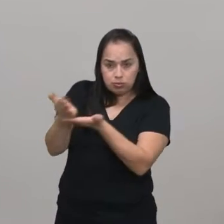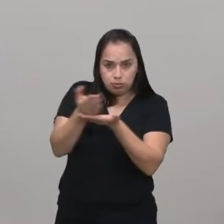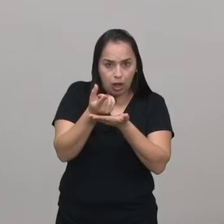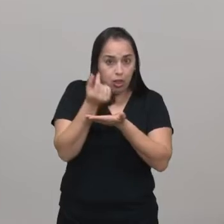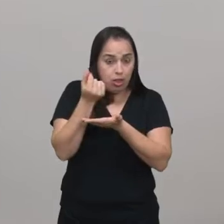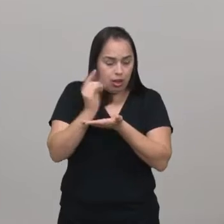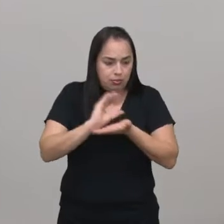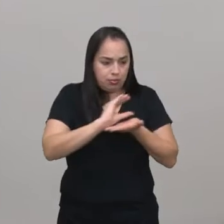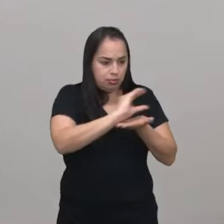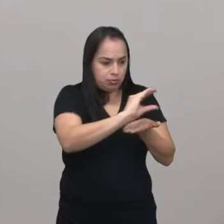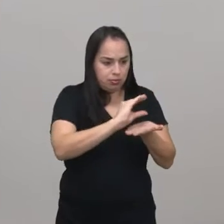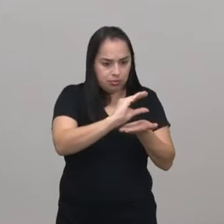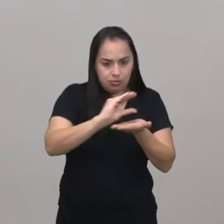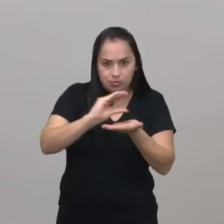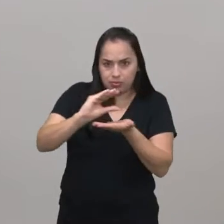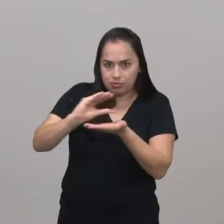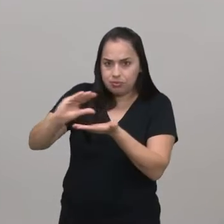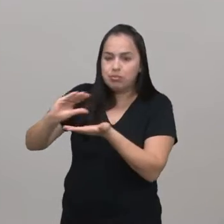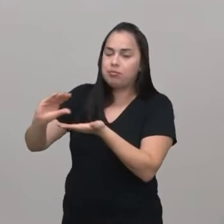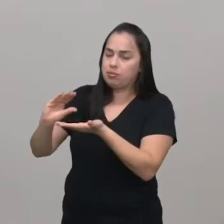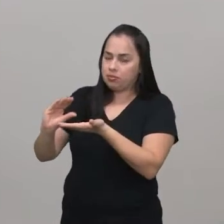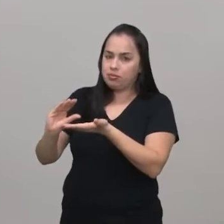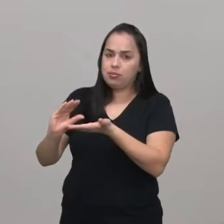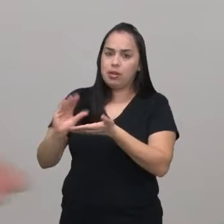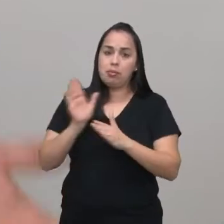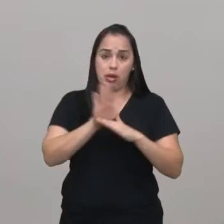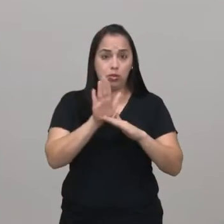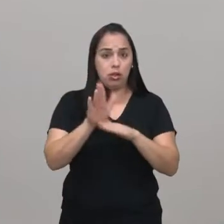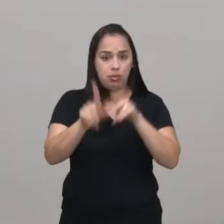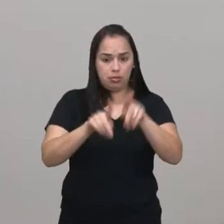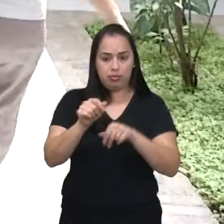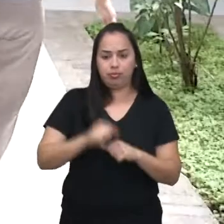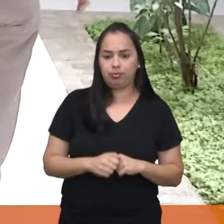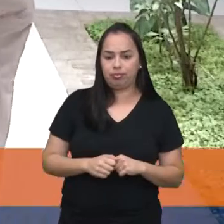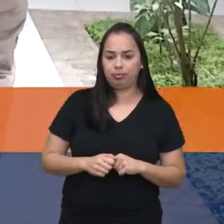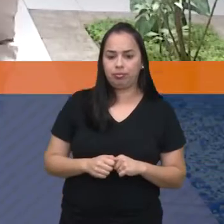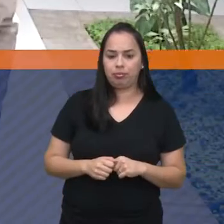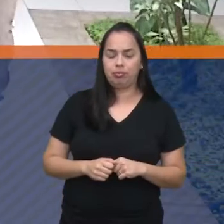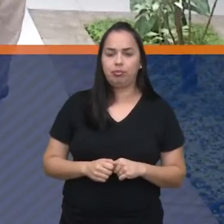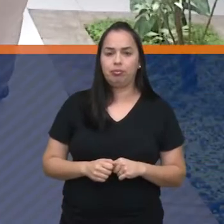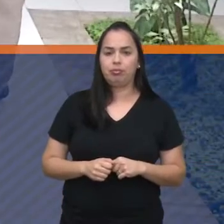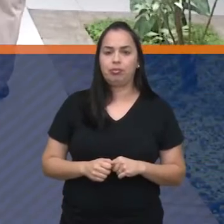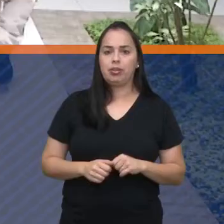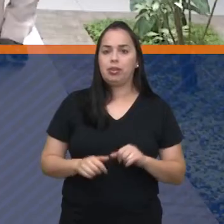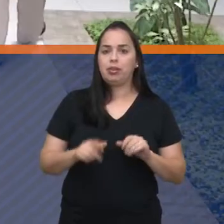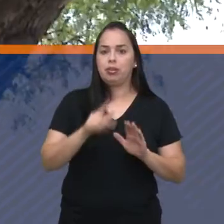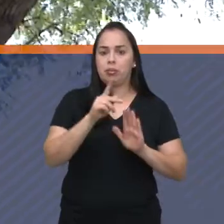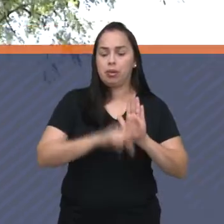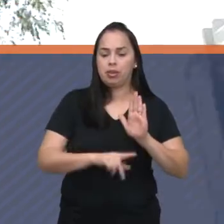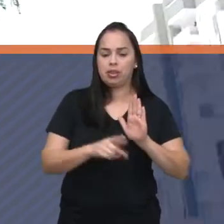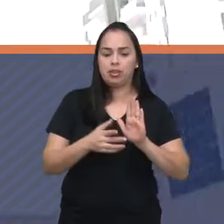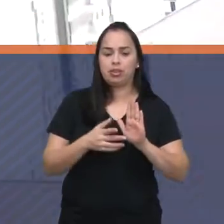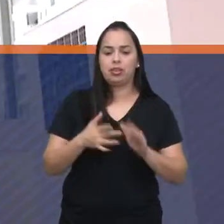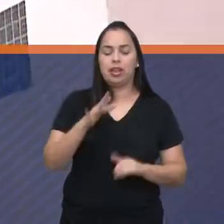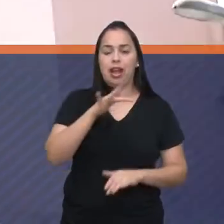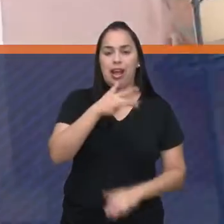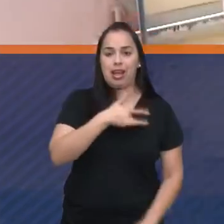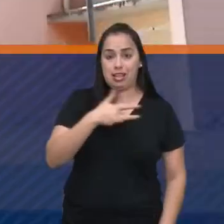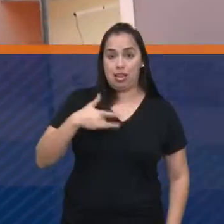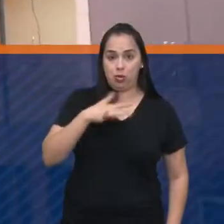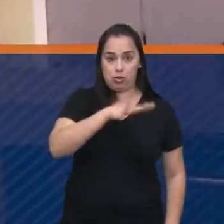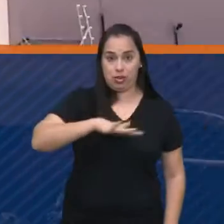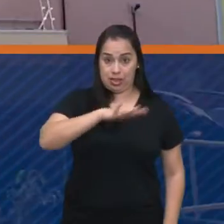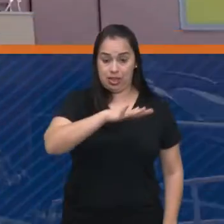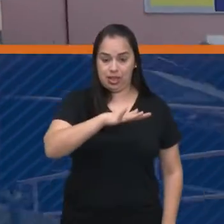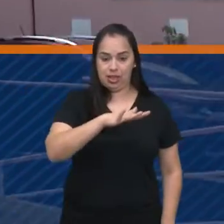recurso né dinheiro público vem através dos impostos para atender a população de acordo com o projeto dela e a secretaria